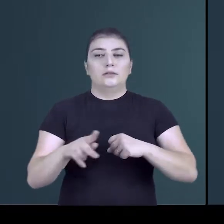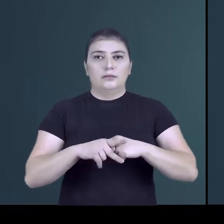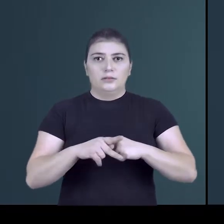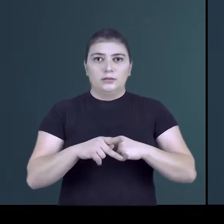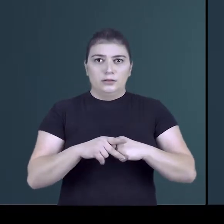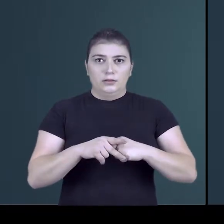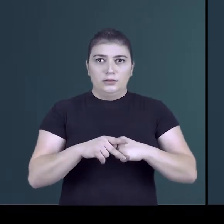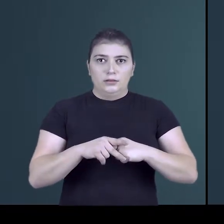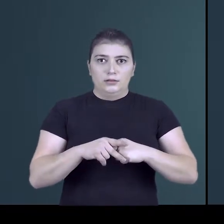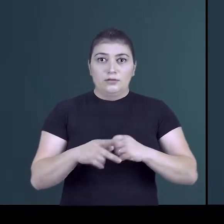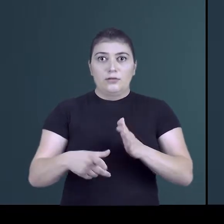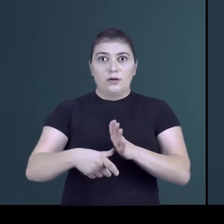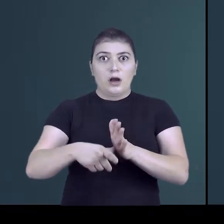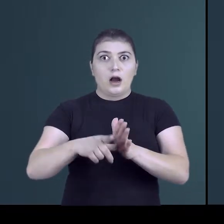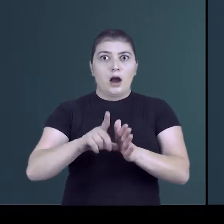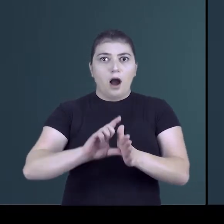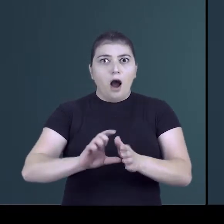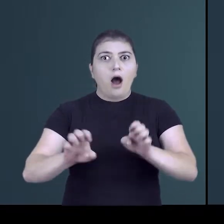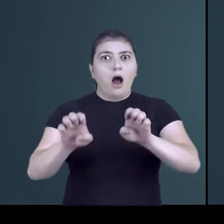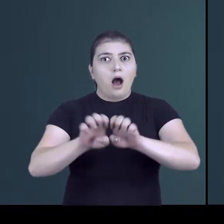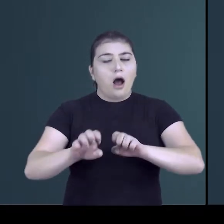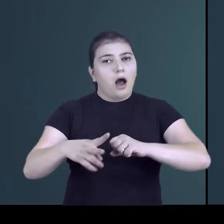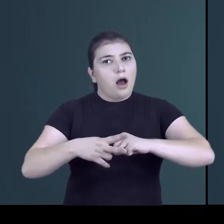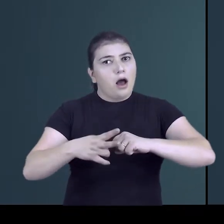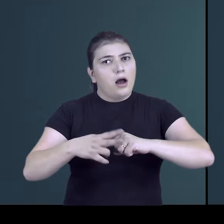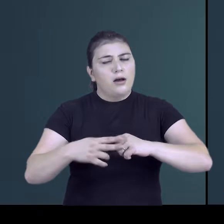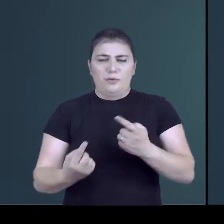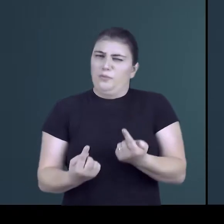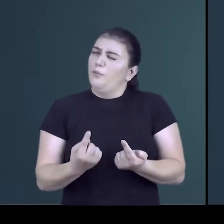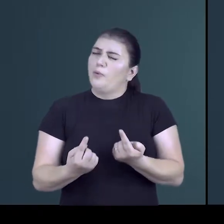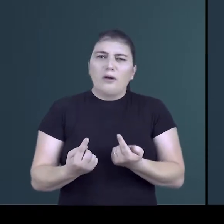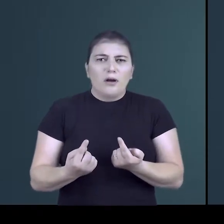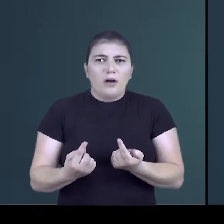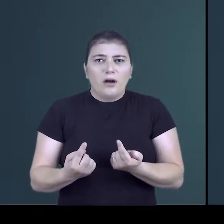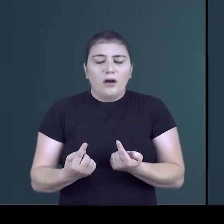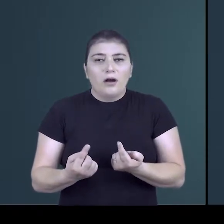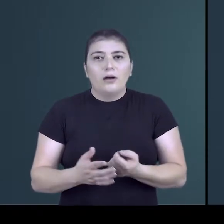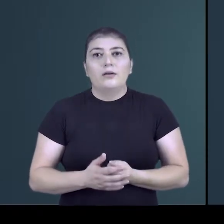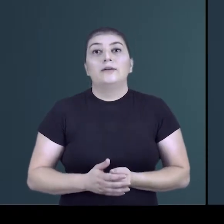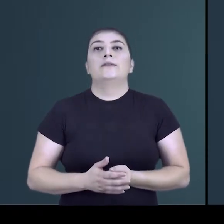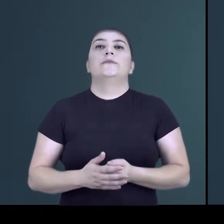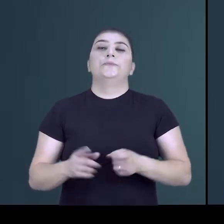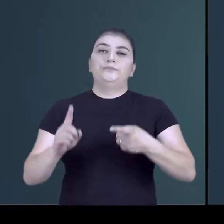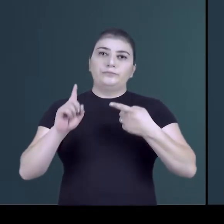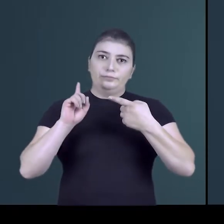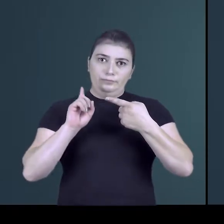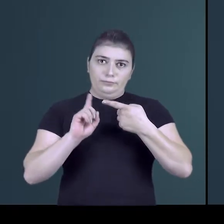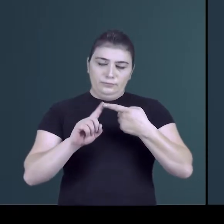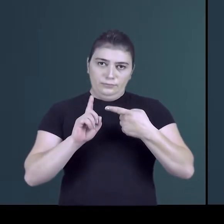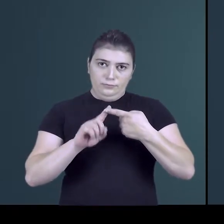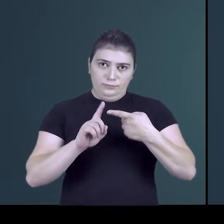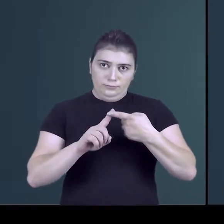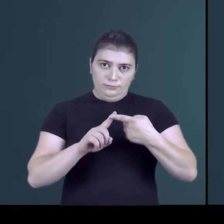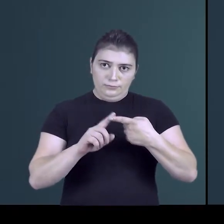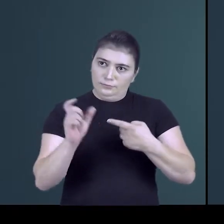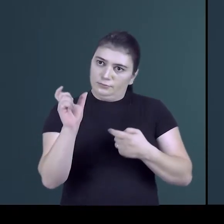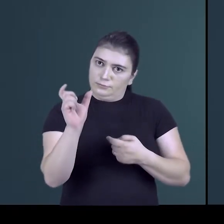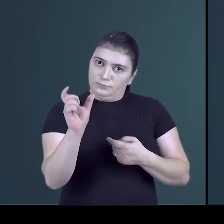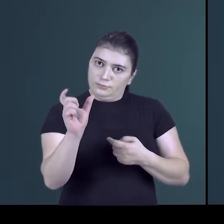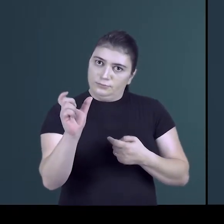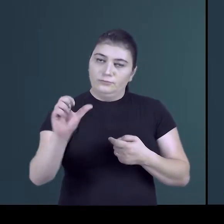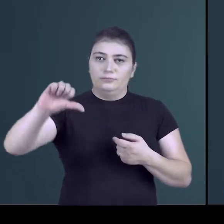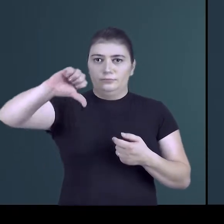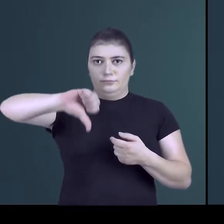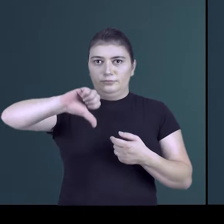Vamos dizer assim, antes da estrutura verbal. Quais são elas? A primeira delas são as